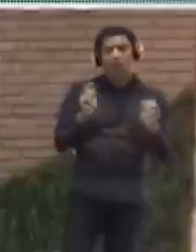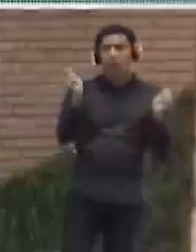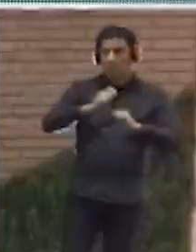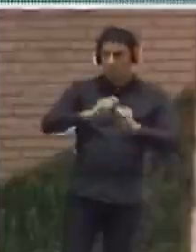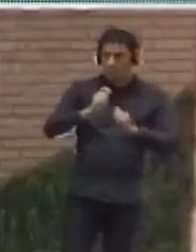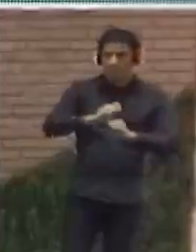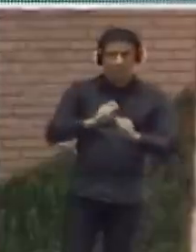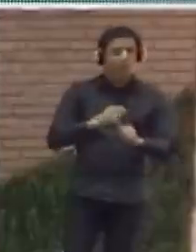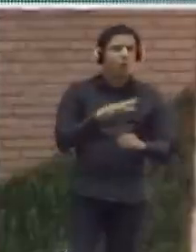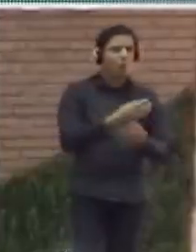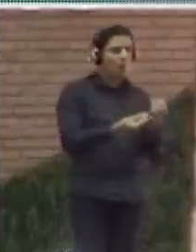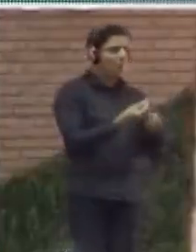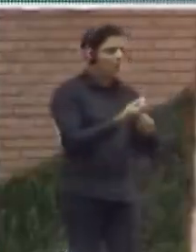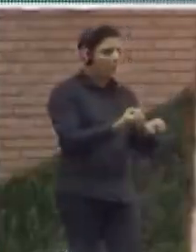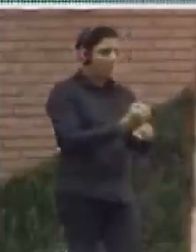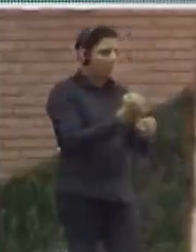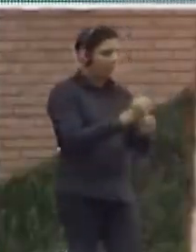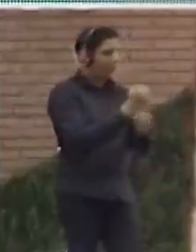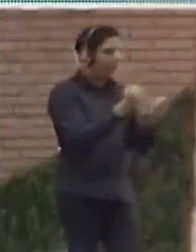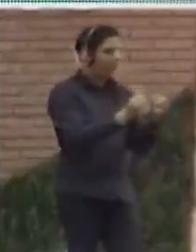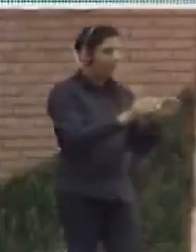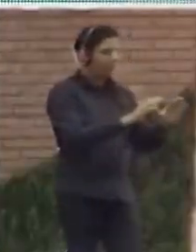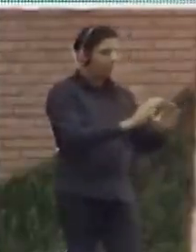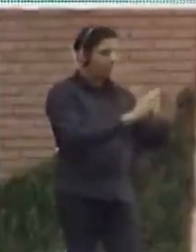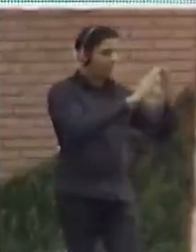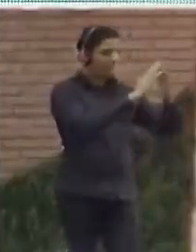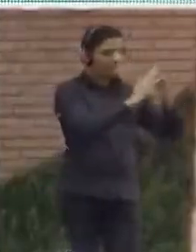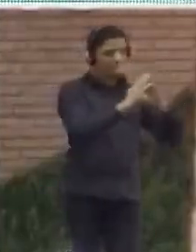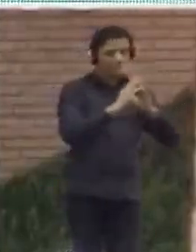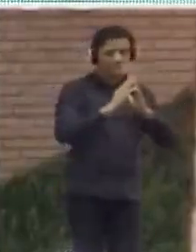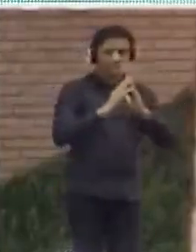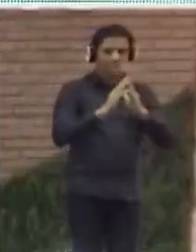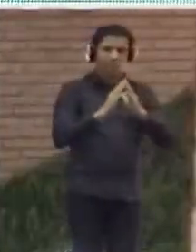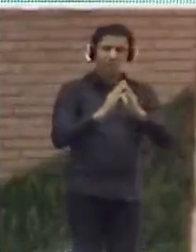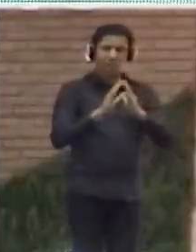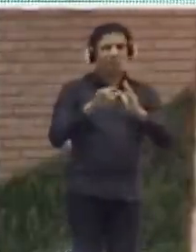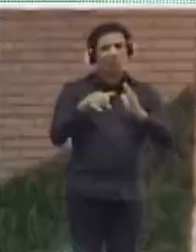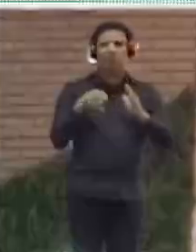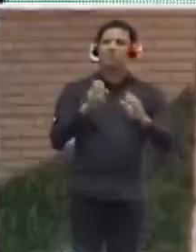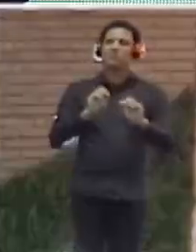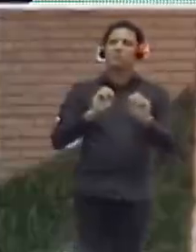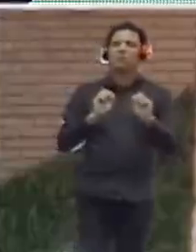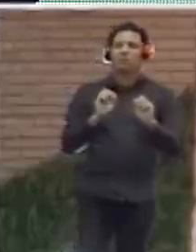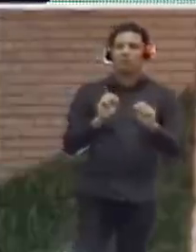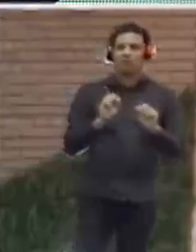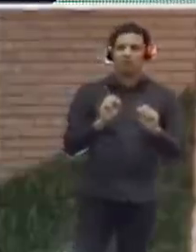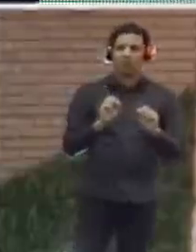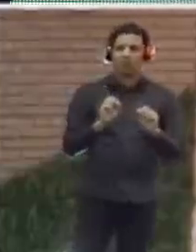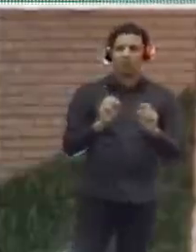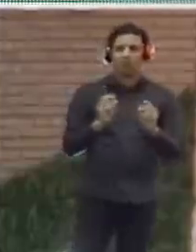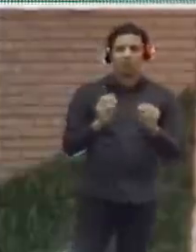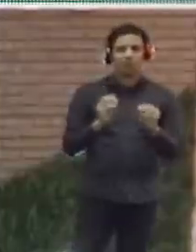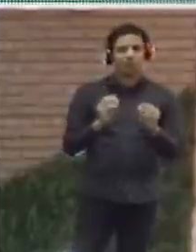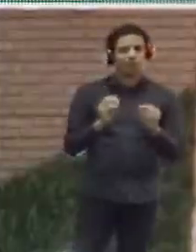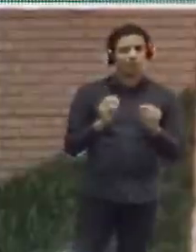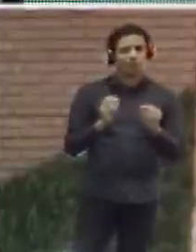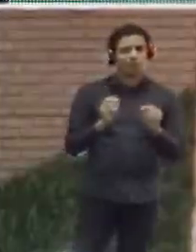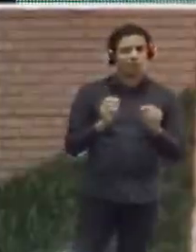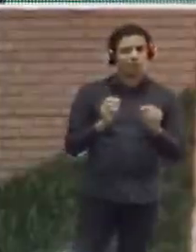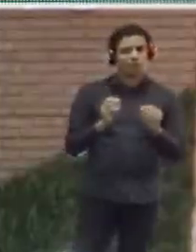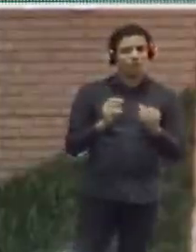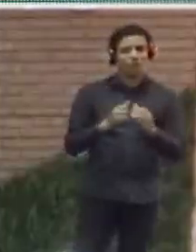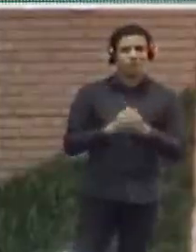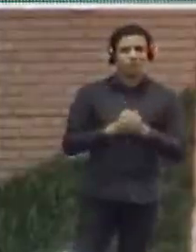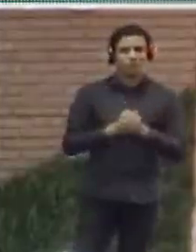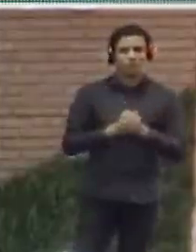a fabricação do módulo e depois transportar isso, mas, no fim das contas, o que nós percebemos é que quem trabalhava com a gente